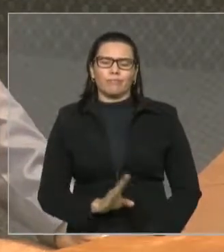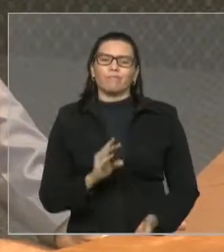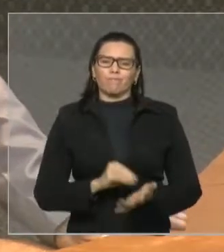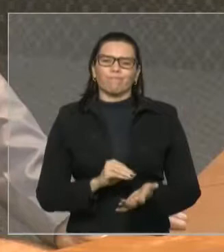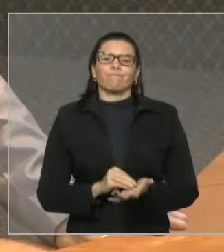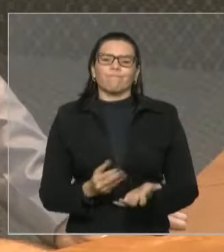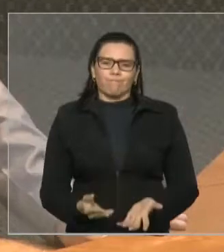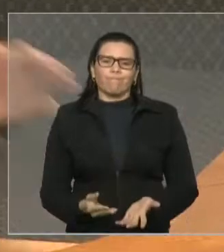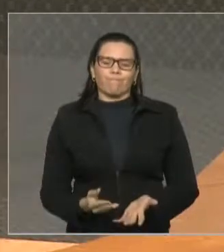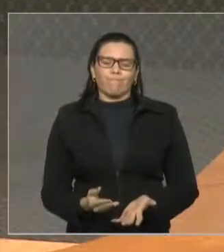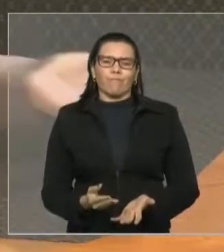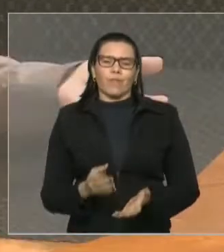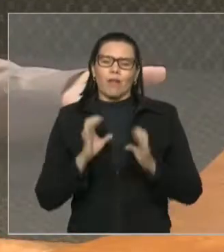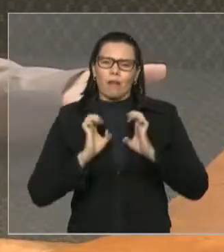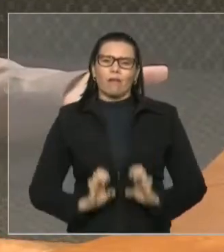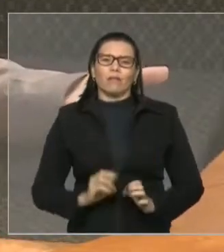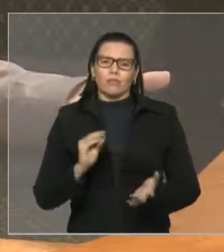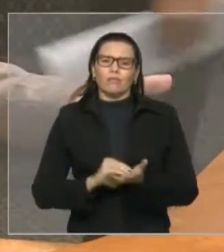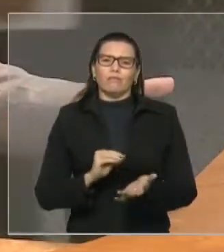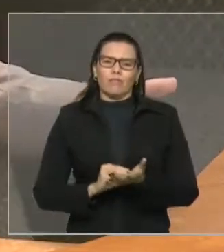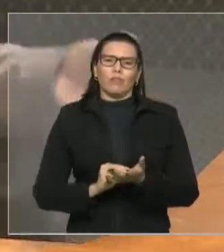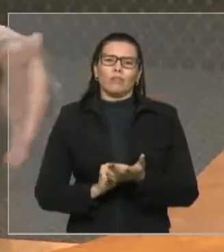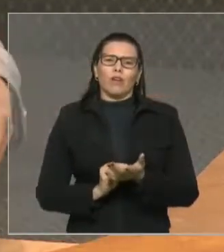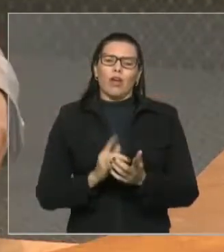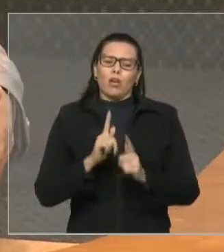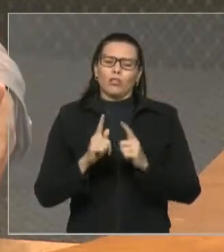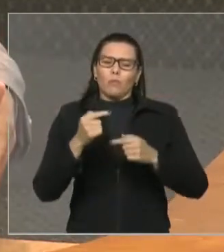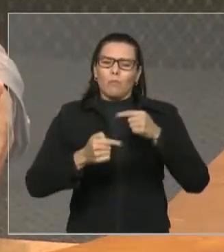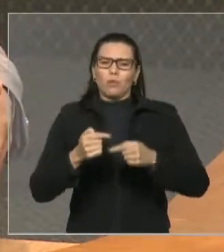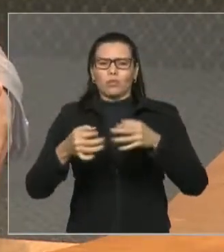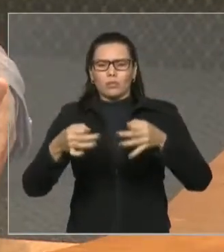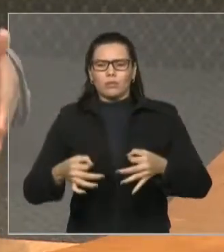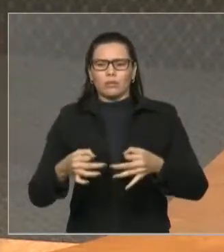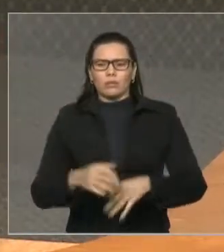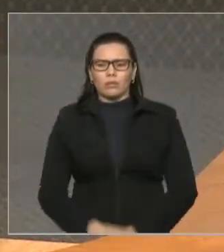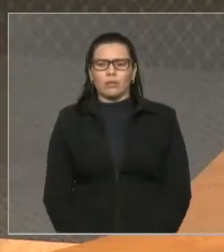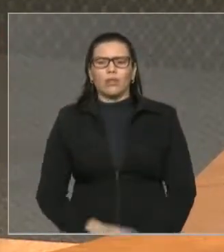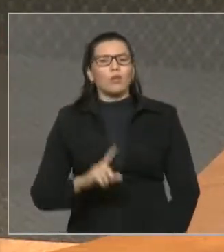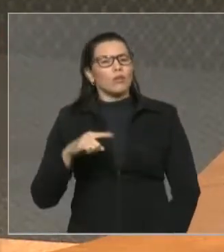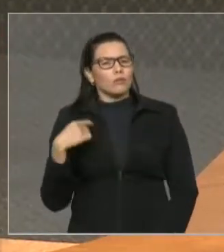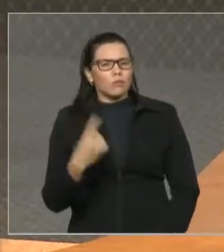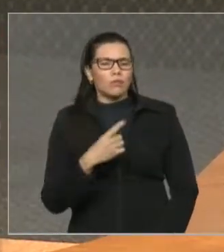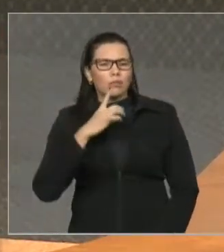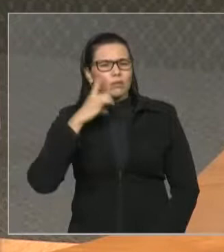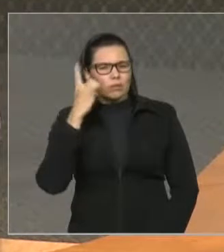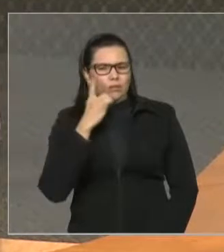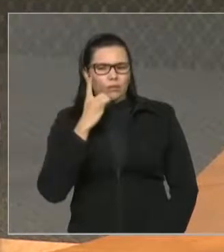E a população, a sociedade, espera muito mais de nós, parlamentares, muito mais.